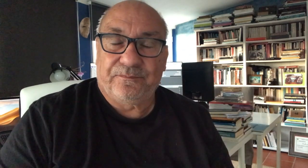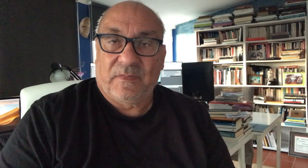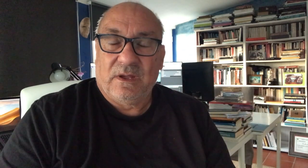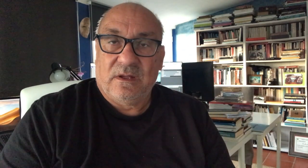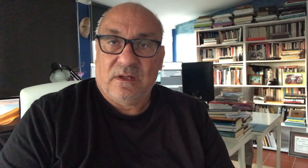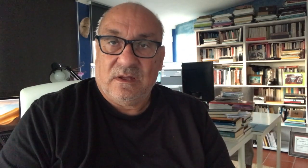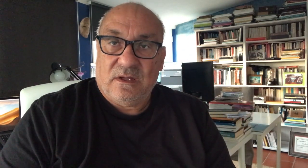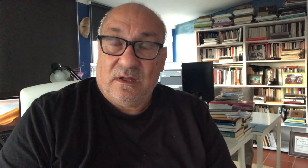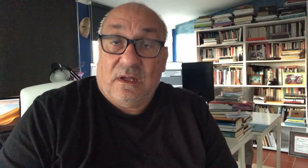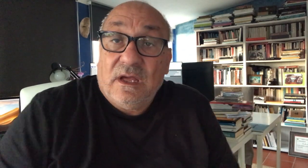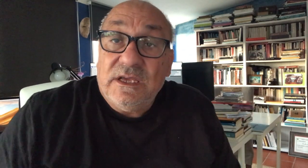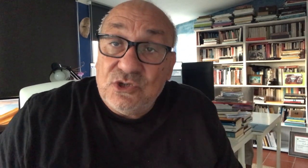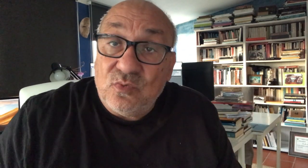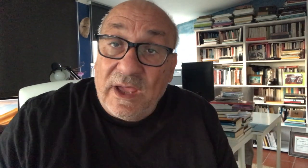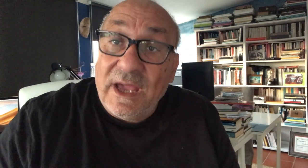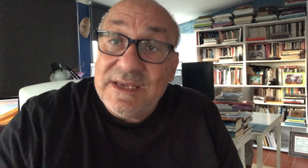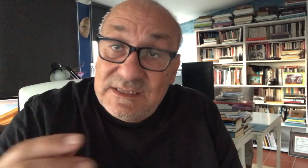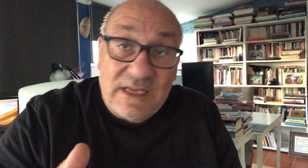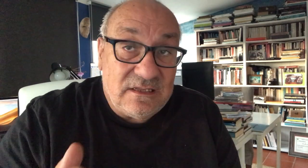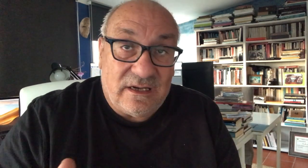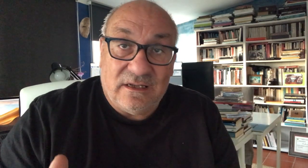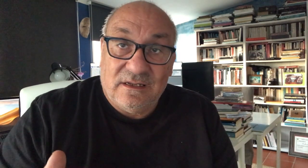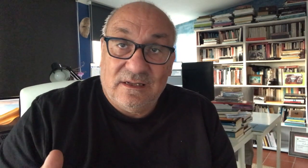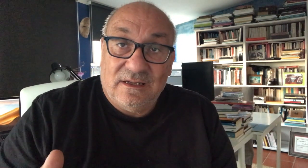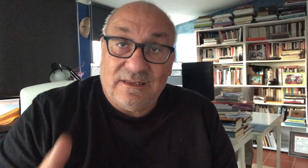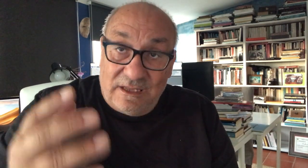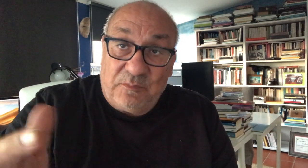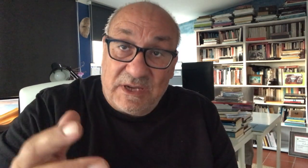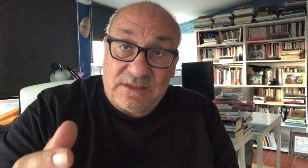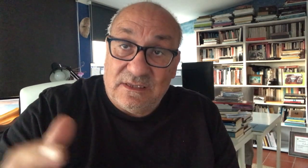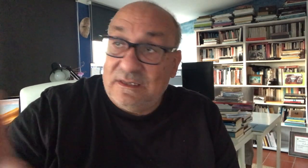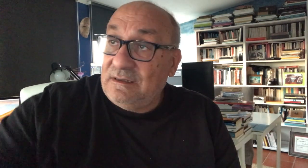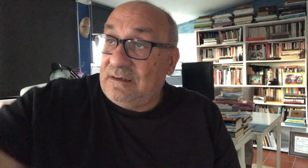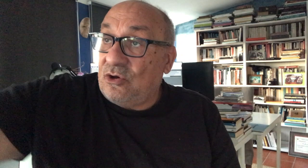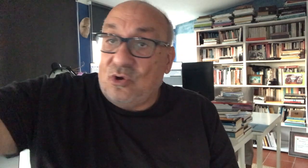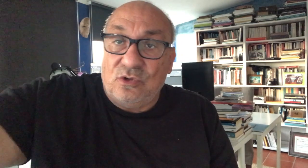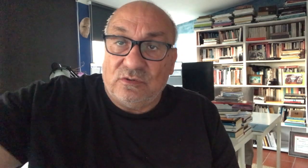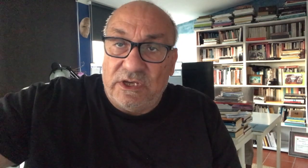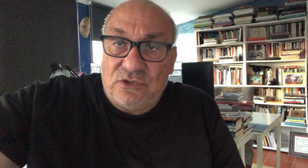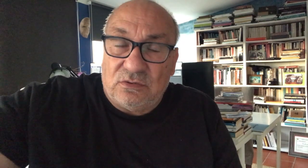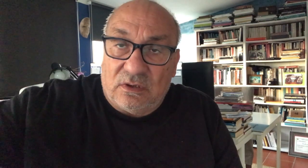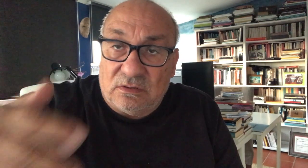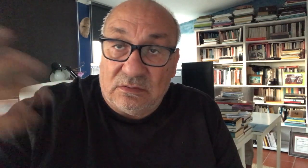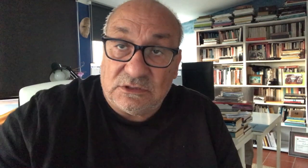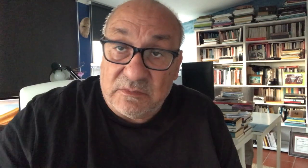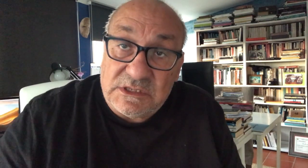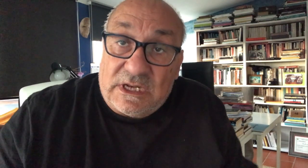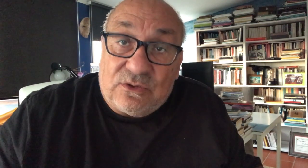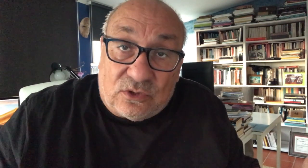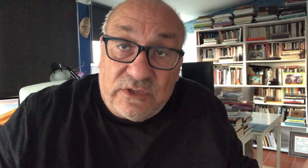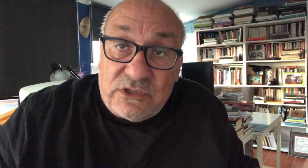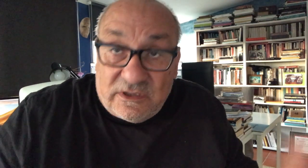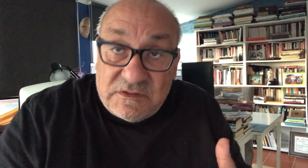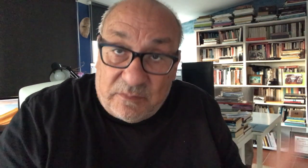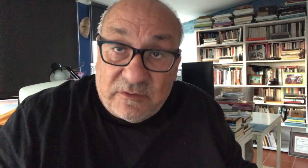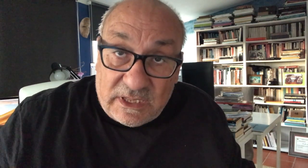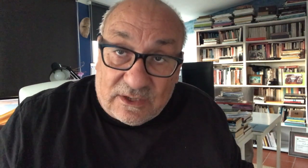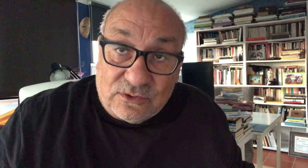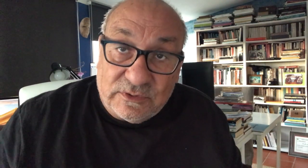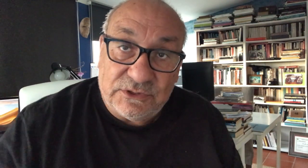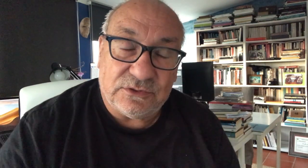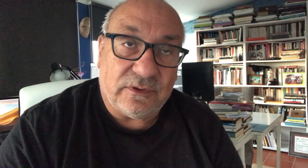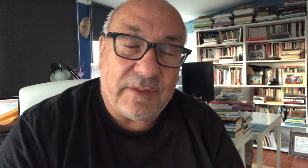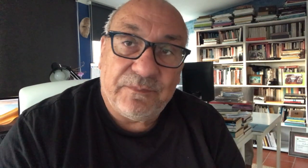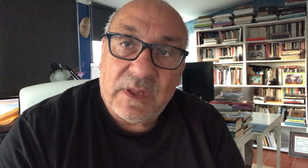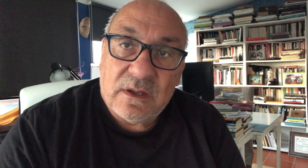assim. Isto é, em Sintra, na empresa que recolhe o lixo, ou chama-se Trata ao Lixo, deve ser para